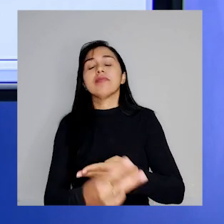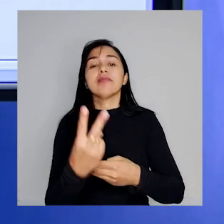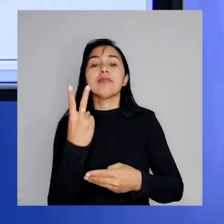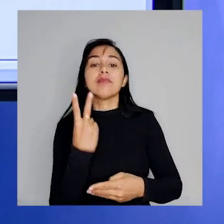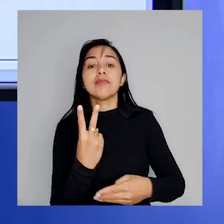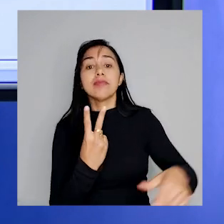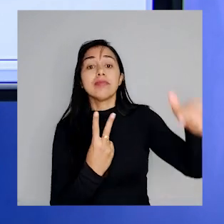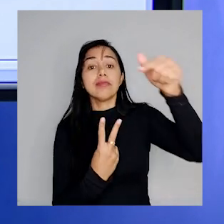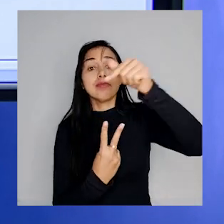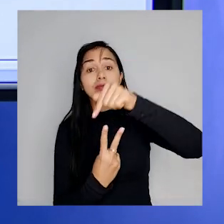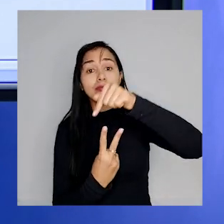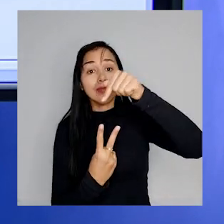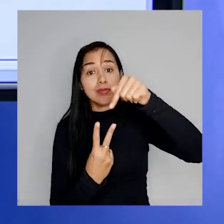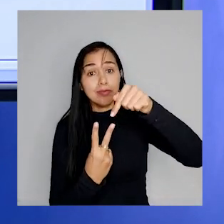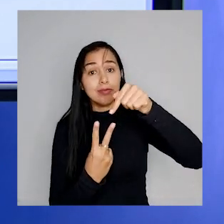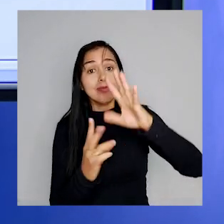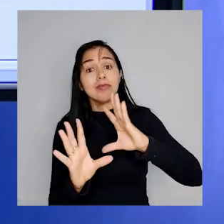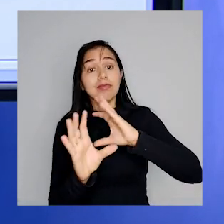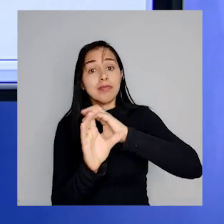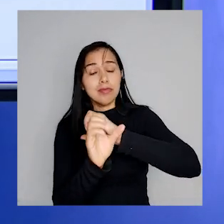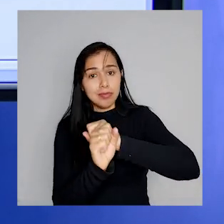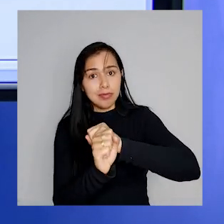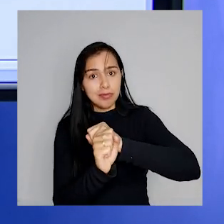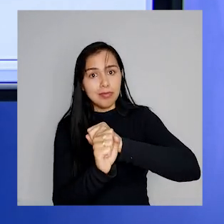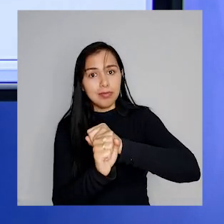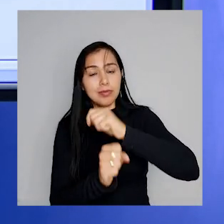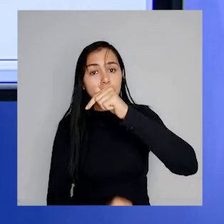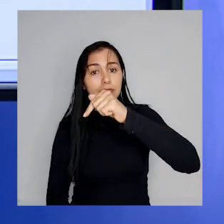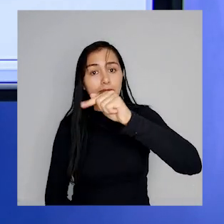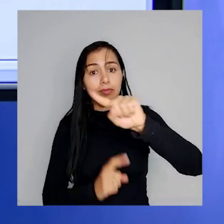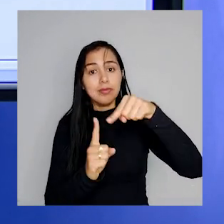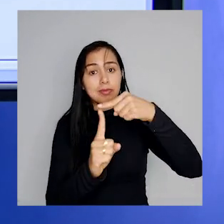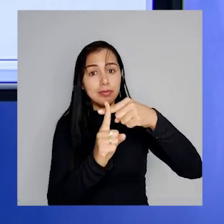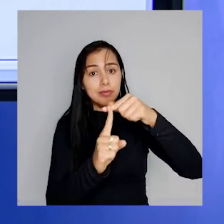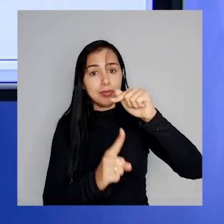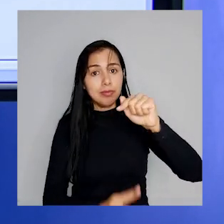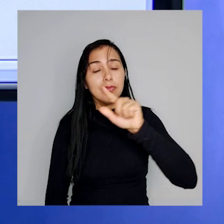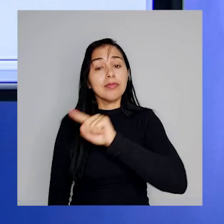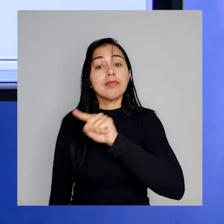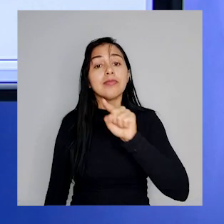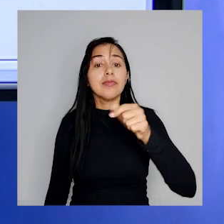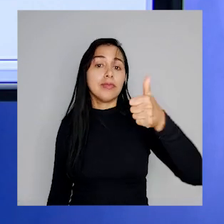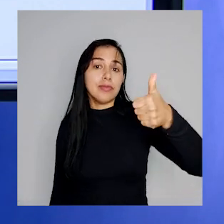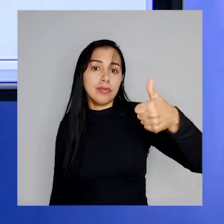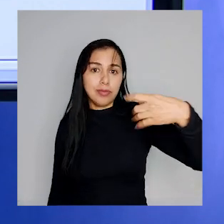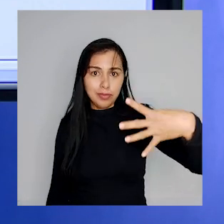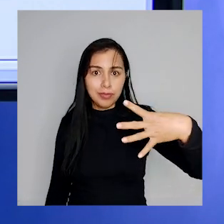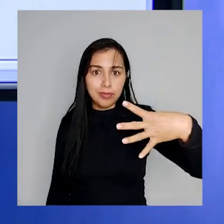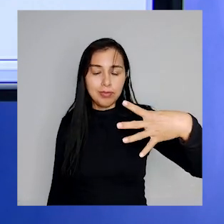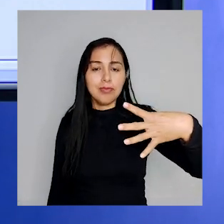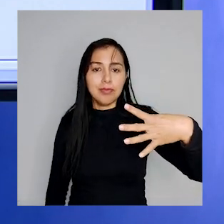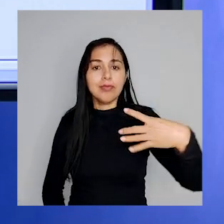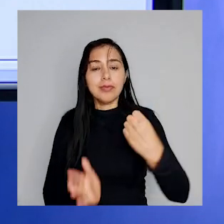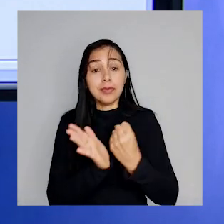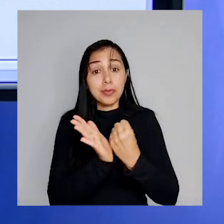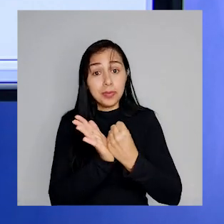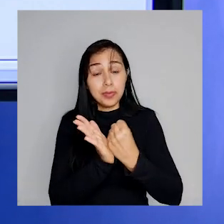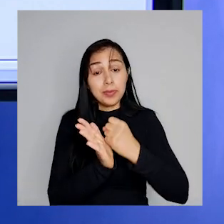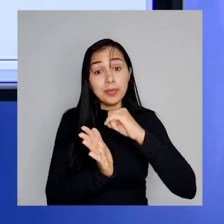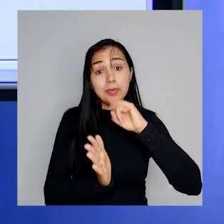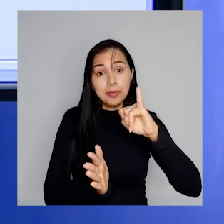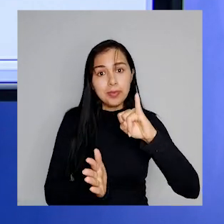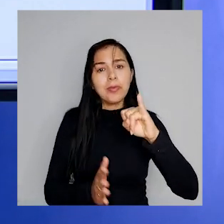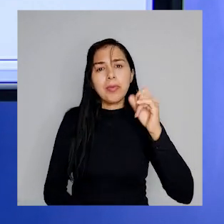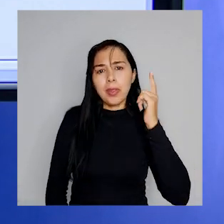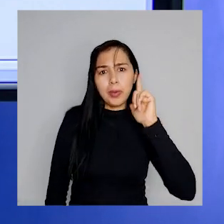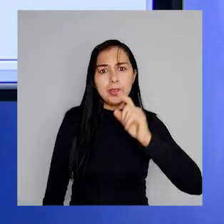certo? Se cada um vale 7, 2 pinos brancos vai resultar num total de 14 pontos. Se ela